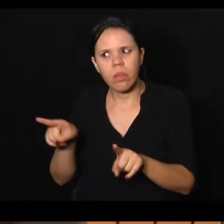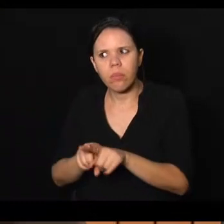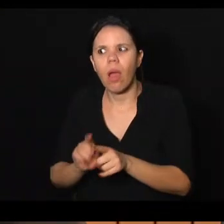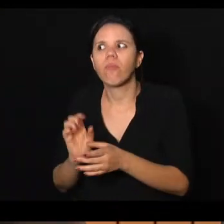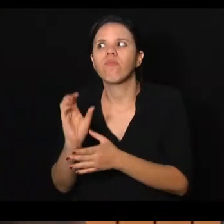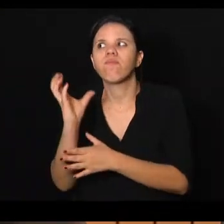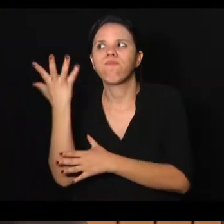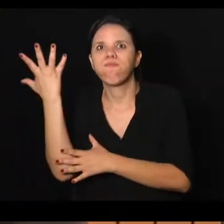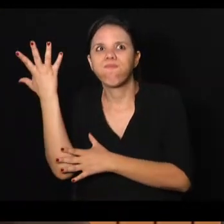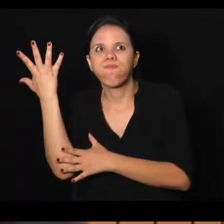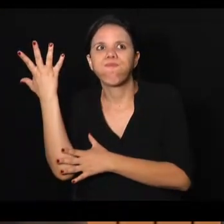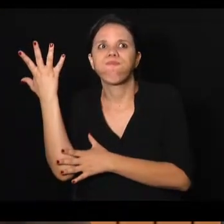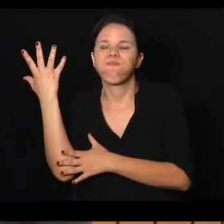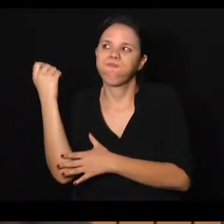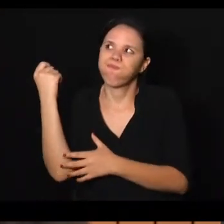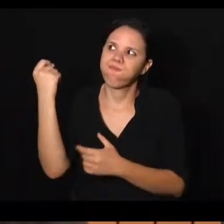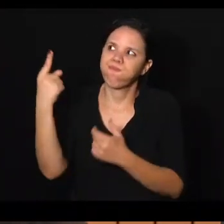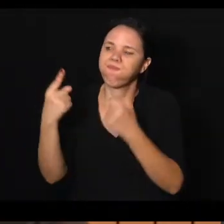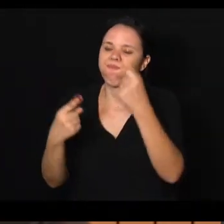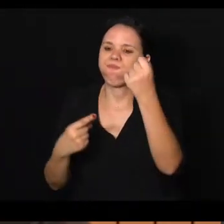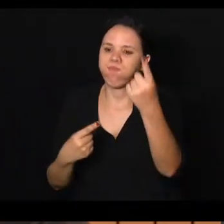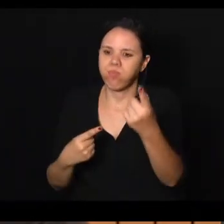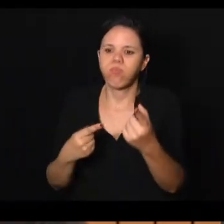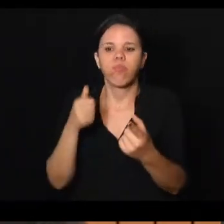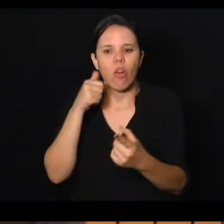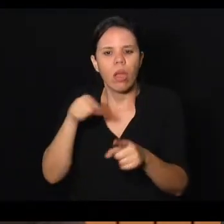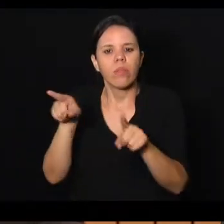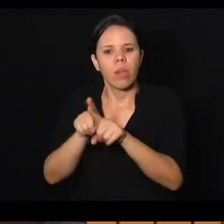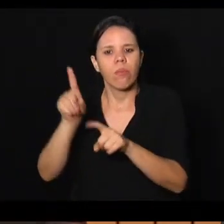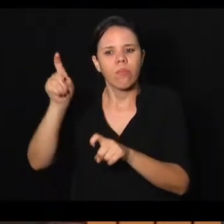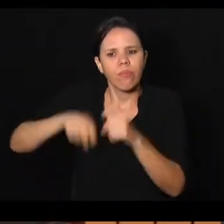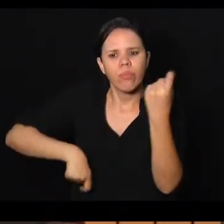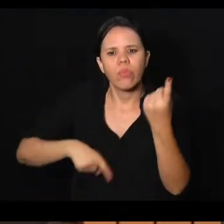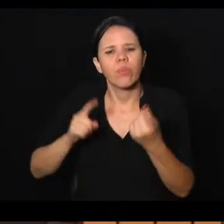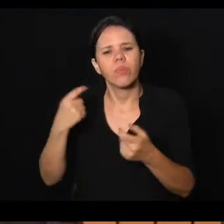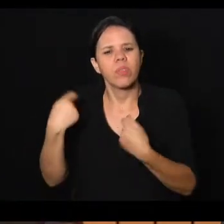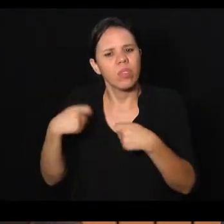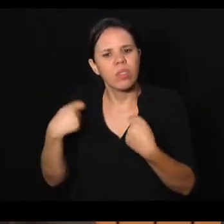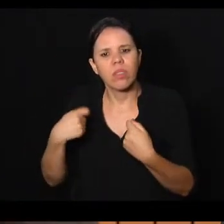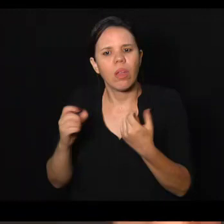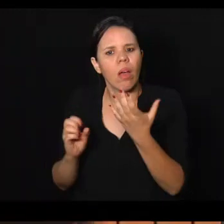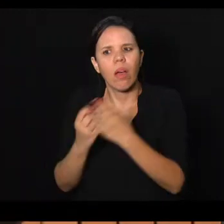criança. E nós precisamos entender o que está acontecendo.